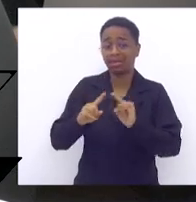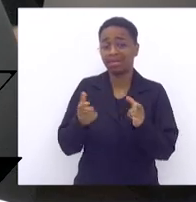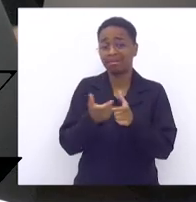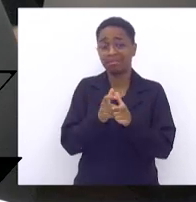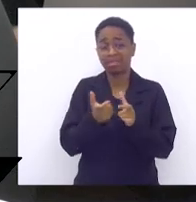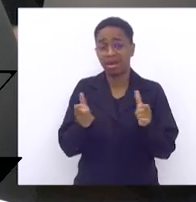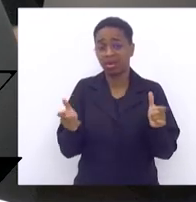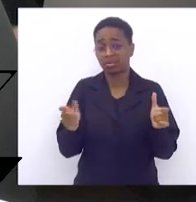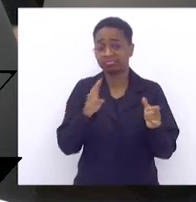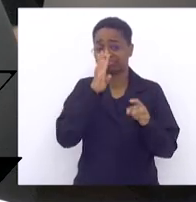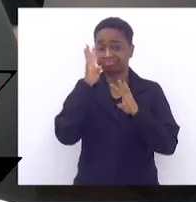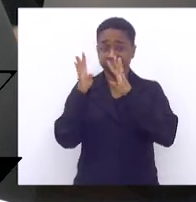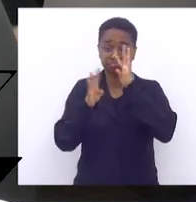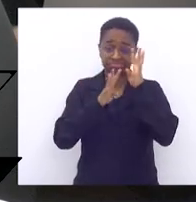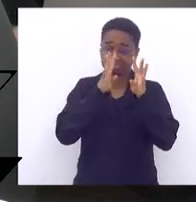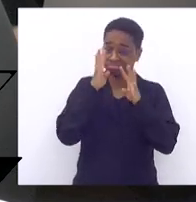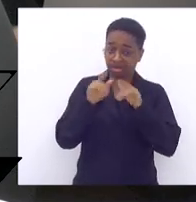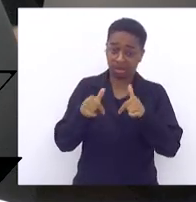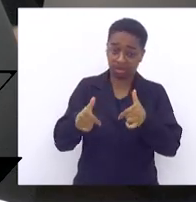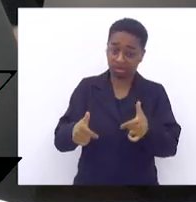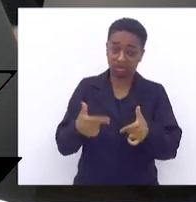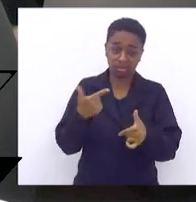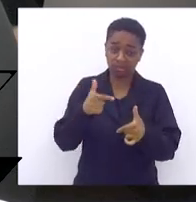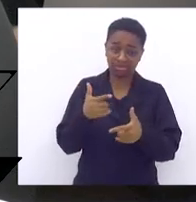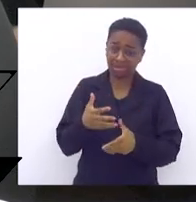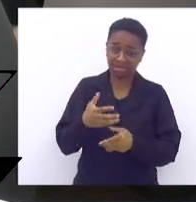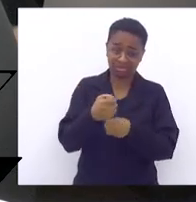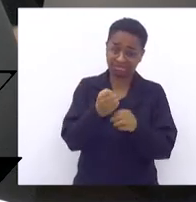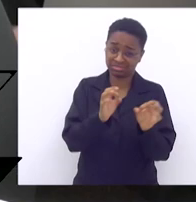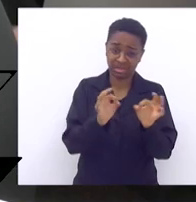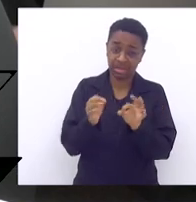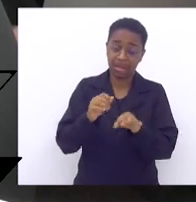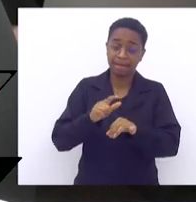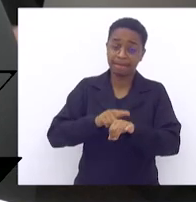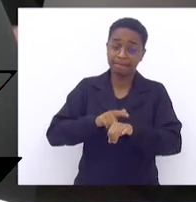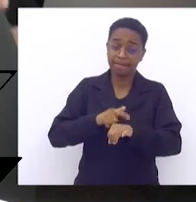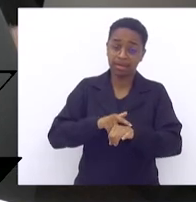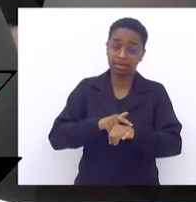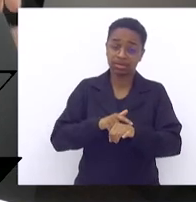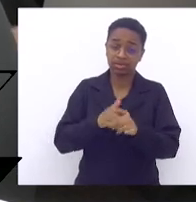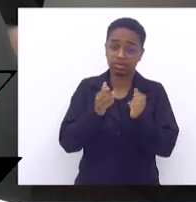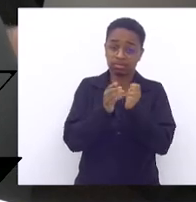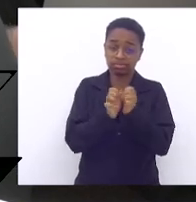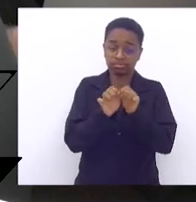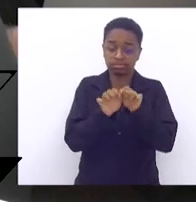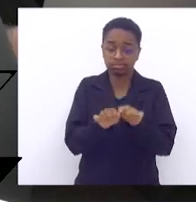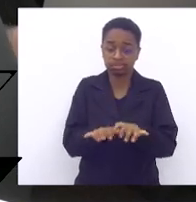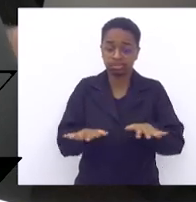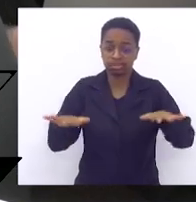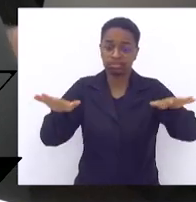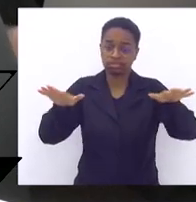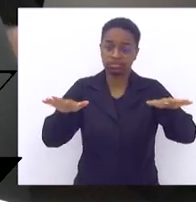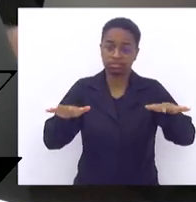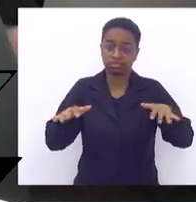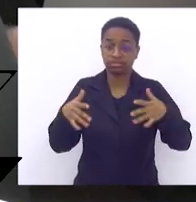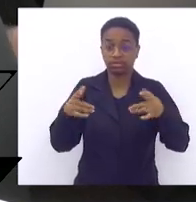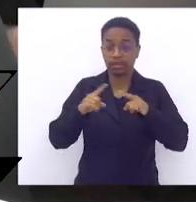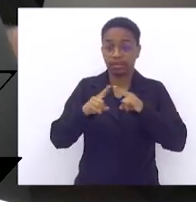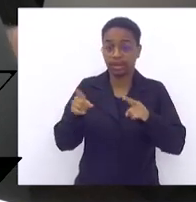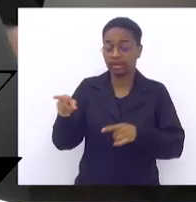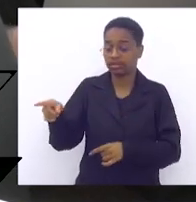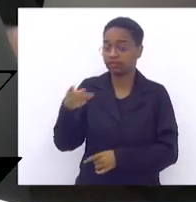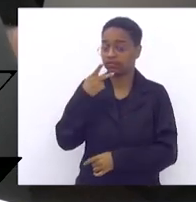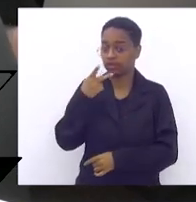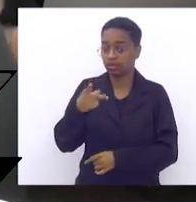fazem aleatoriamente, sem calcular os tempos de recorrência dos rios. Os rios que o Mick cita